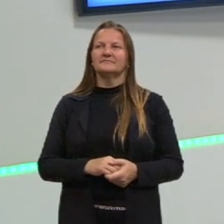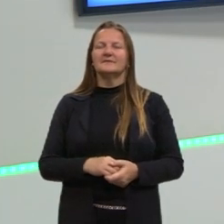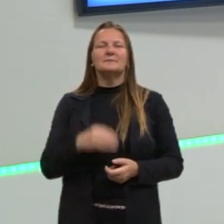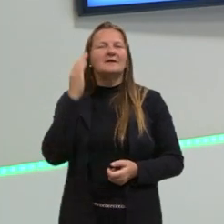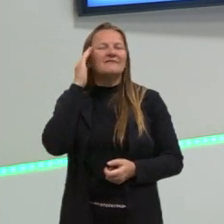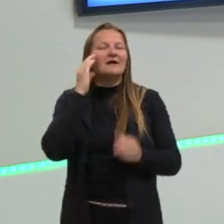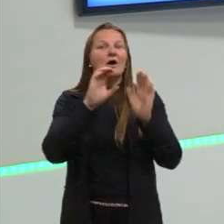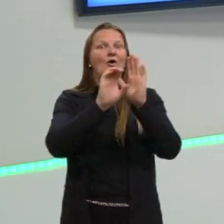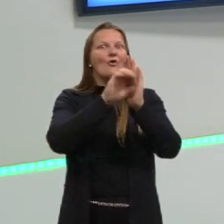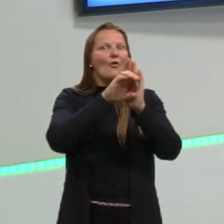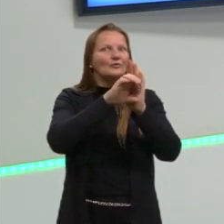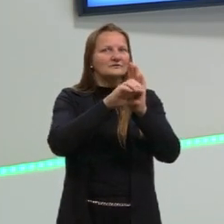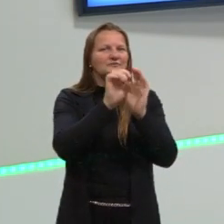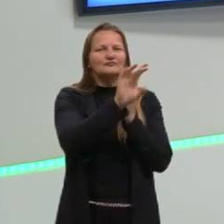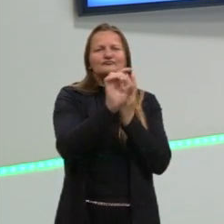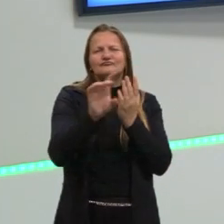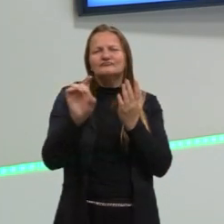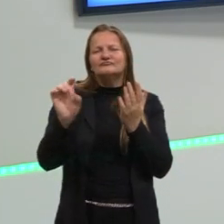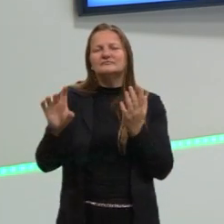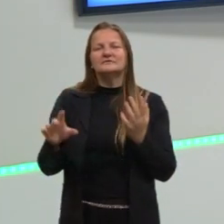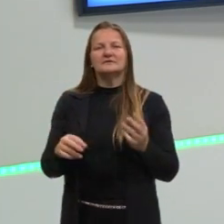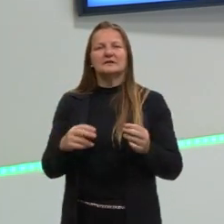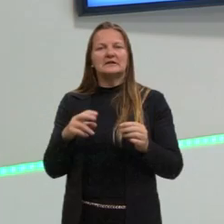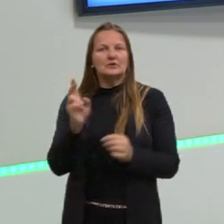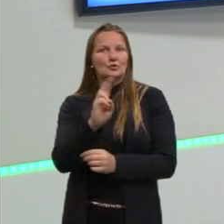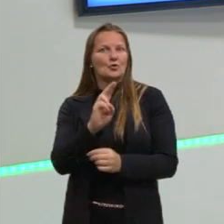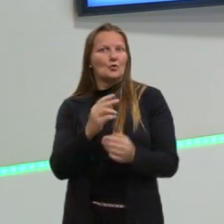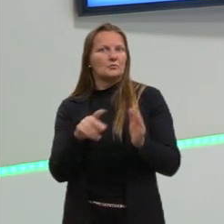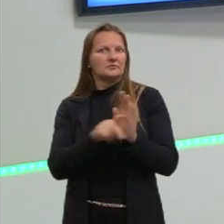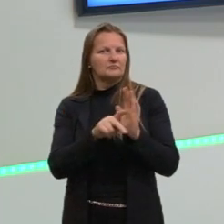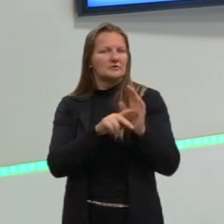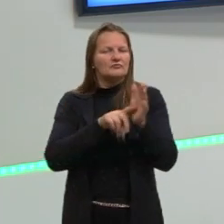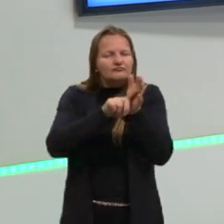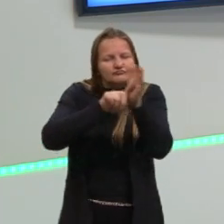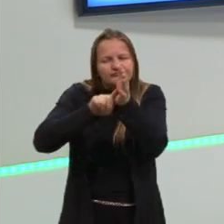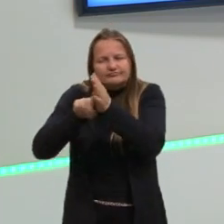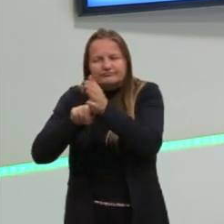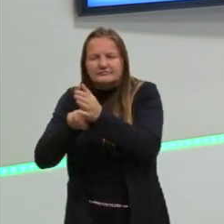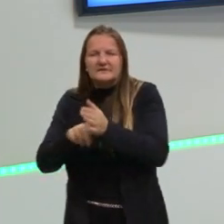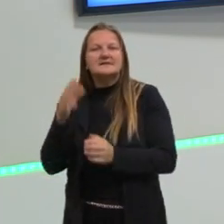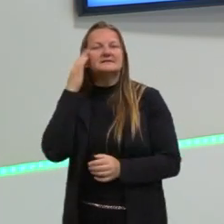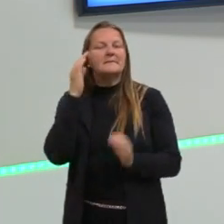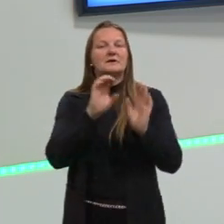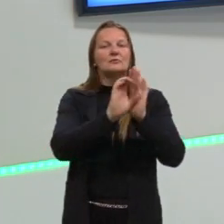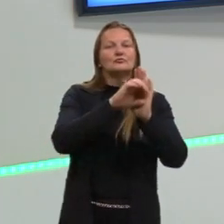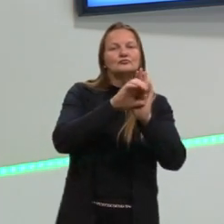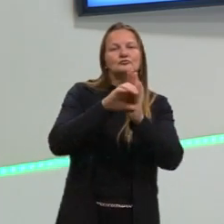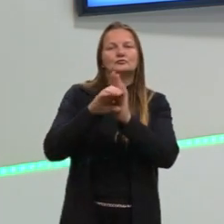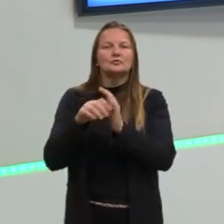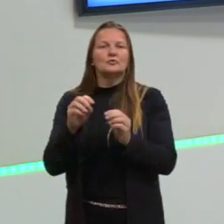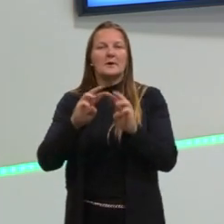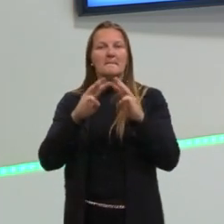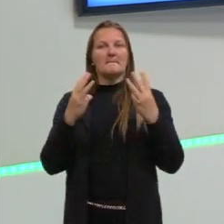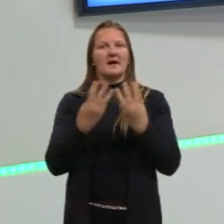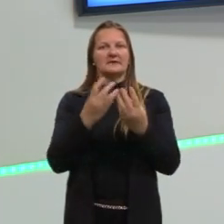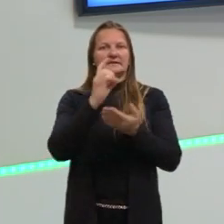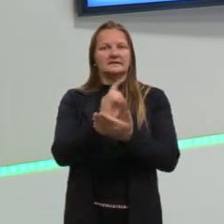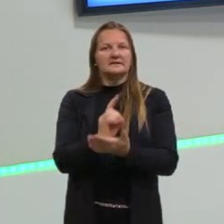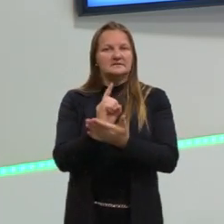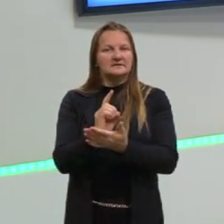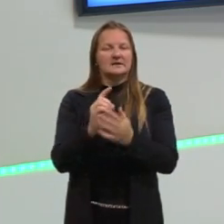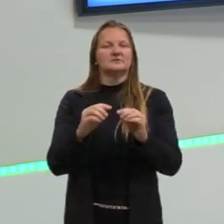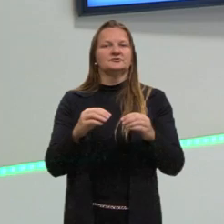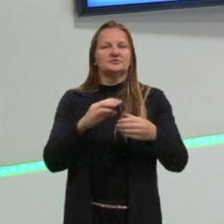interpretar cada uma dessas análises né sabendo o que que é uma massa densidade